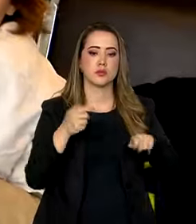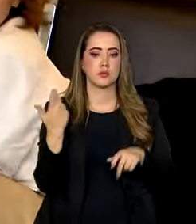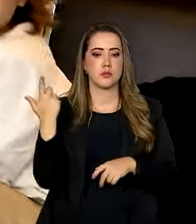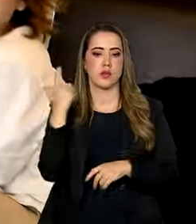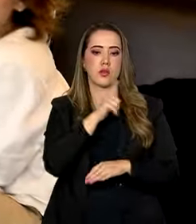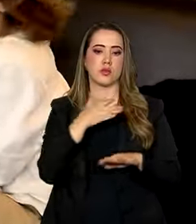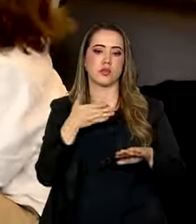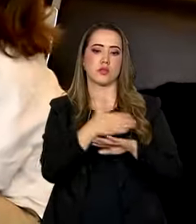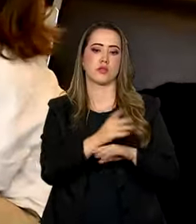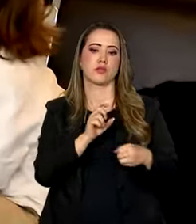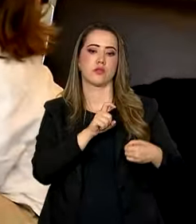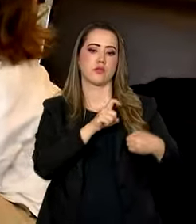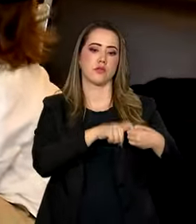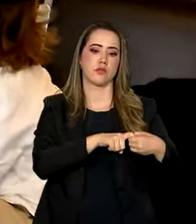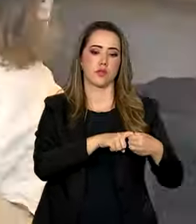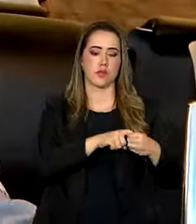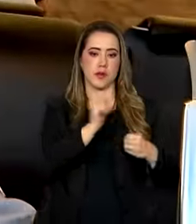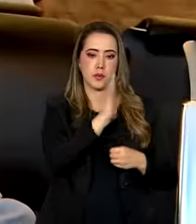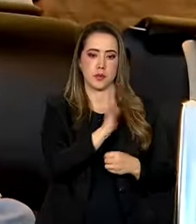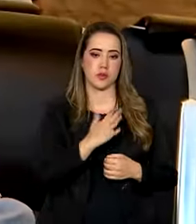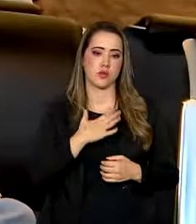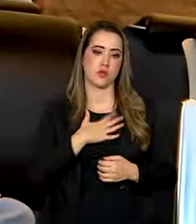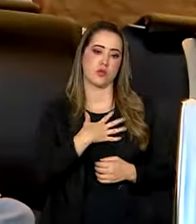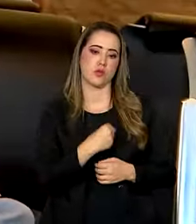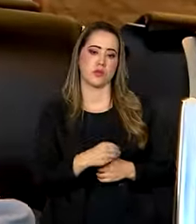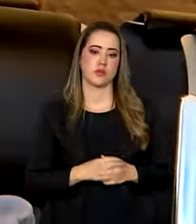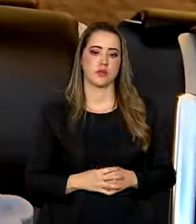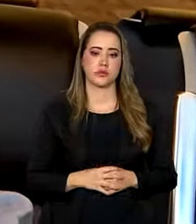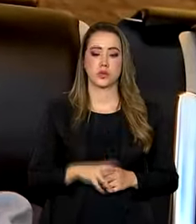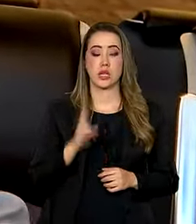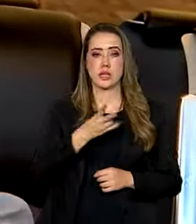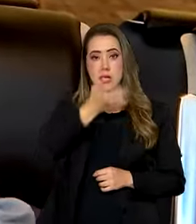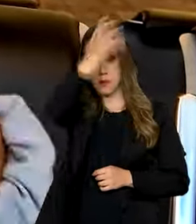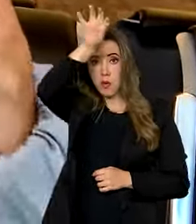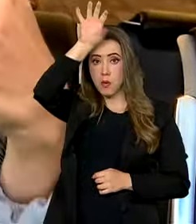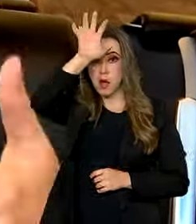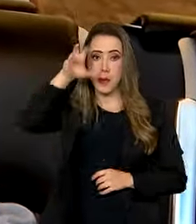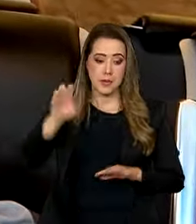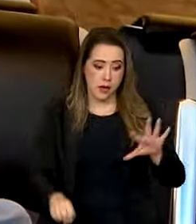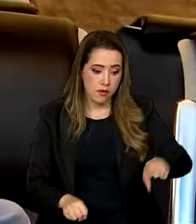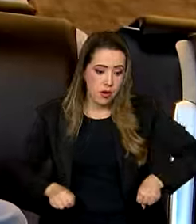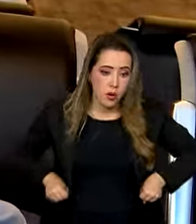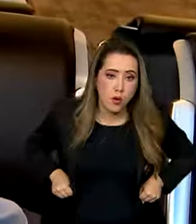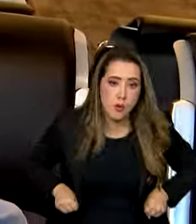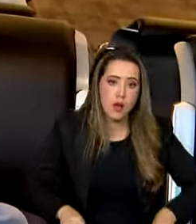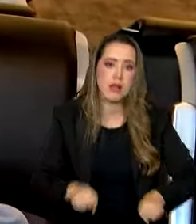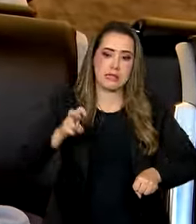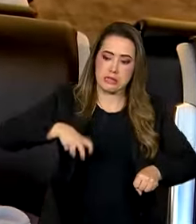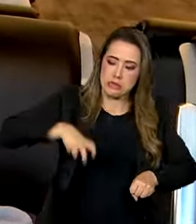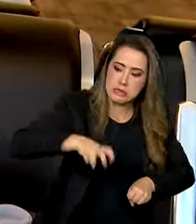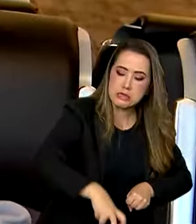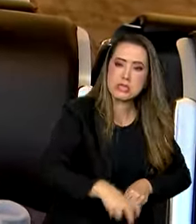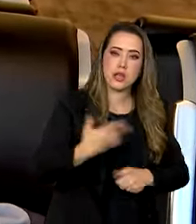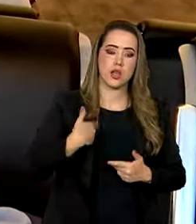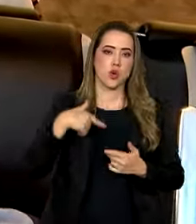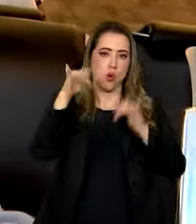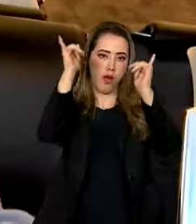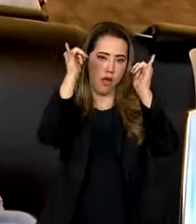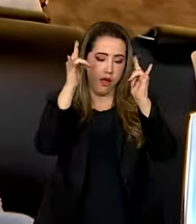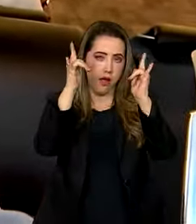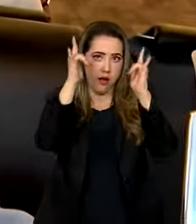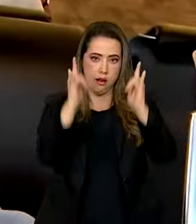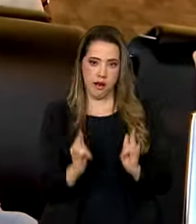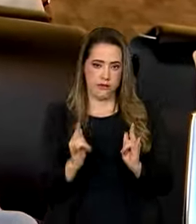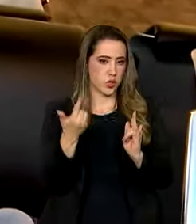conseguir esse lugar e voltar para o Brasil com meus filhos. Toda vez que tocava a sirene, tinha que pegar os dois, descer 5 andares, que nem elevador tem no